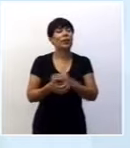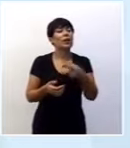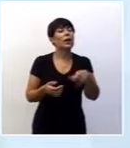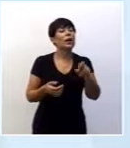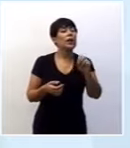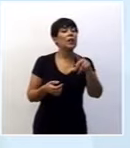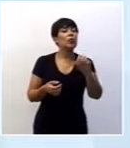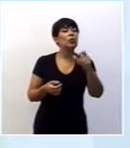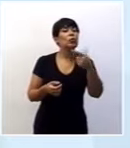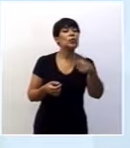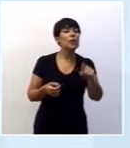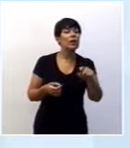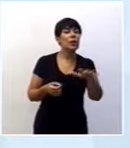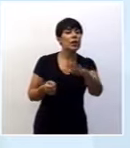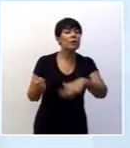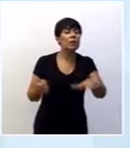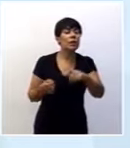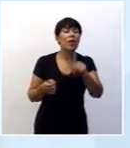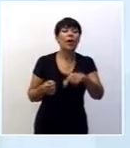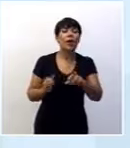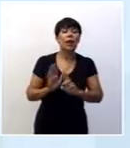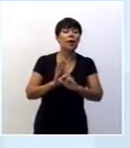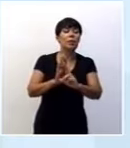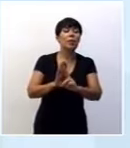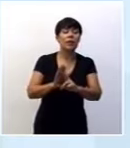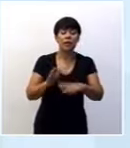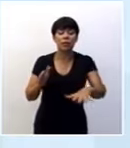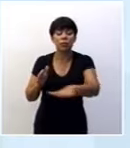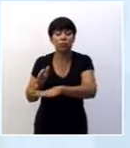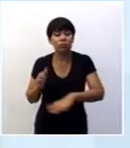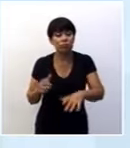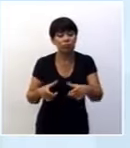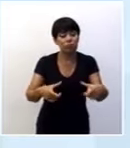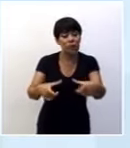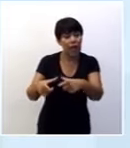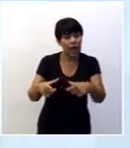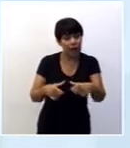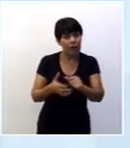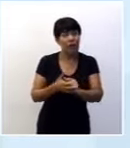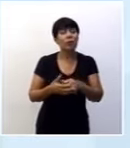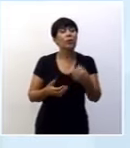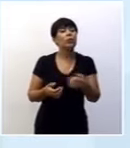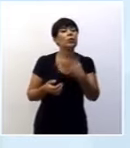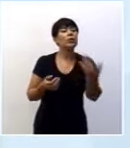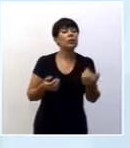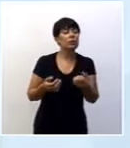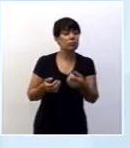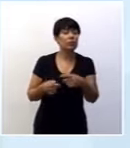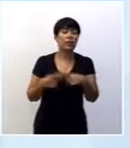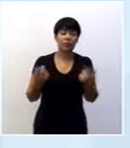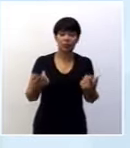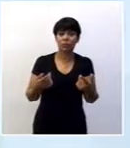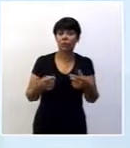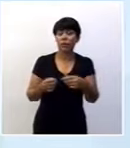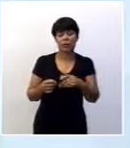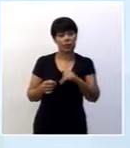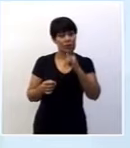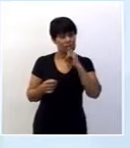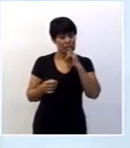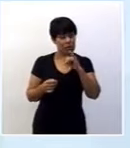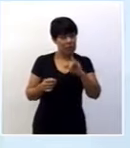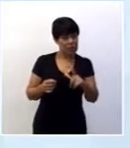esse pixel representa no terreno, realmente o quanto que ele vai estar representando no terreno. Tá? Então, vamos dar um exemplo assim,